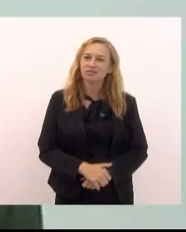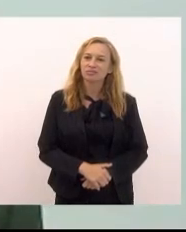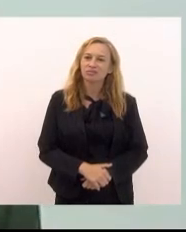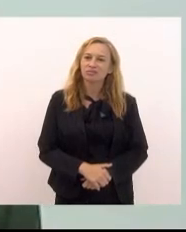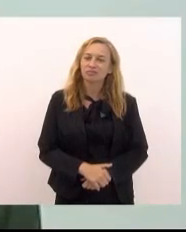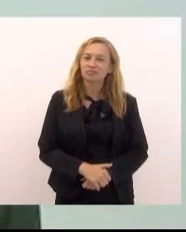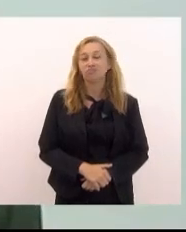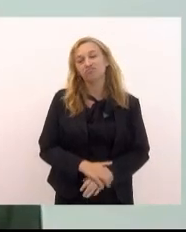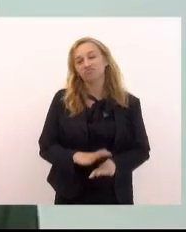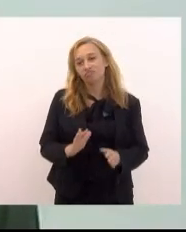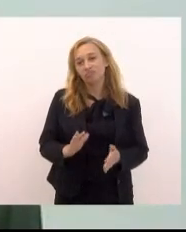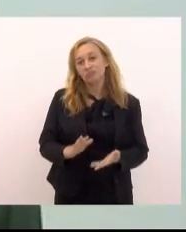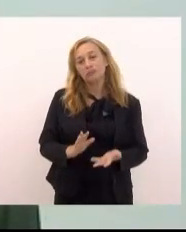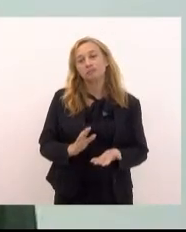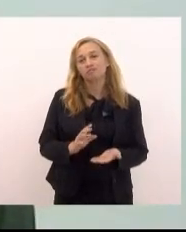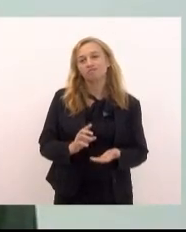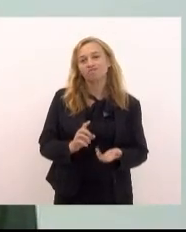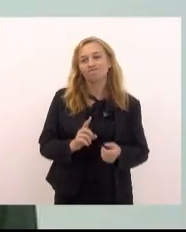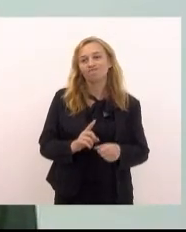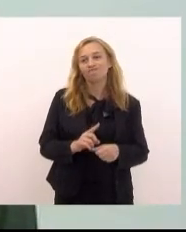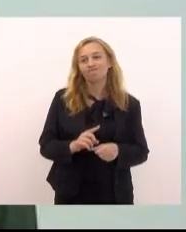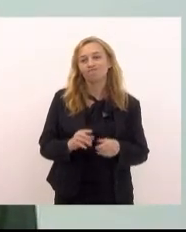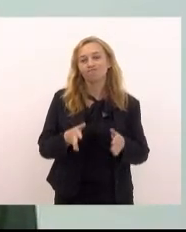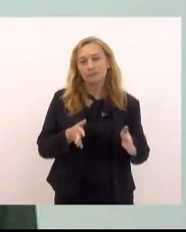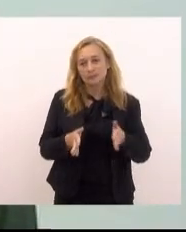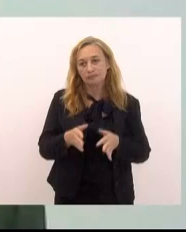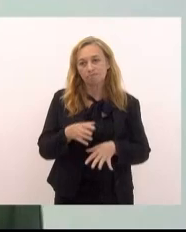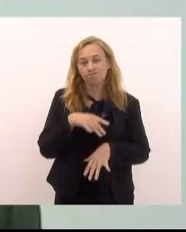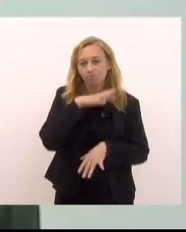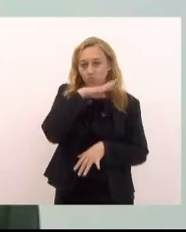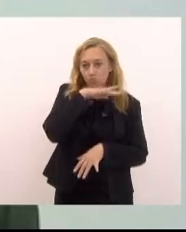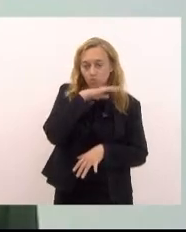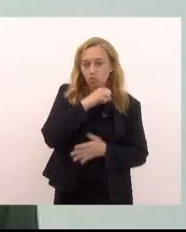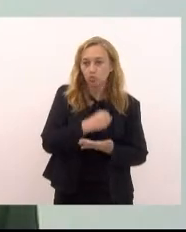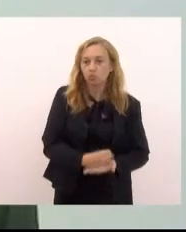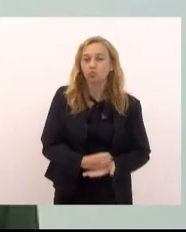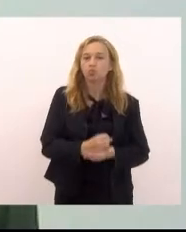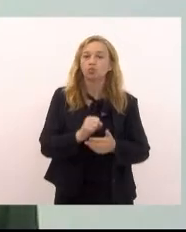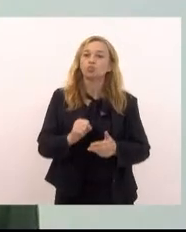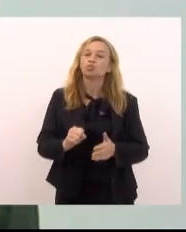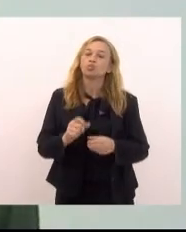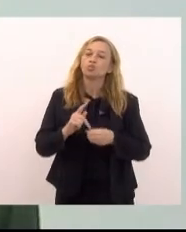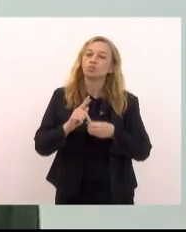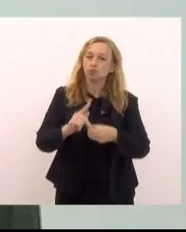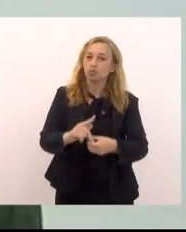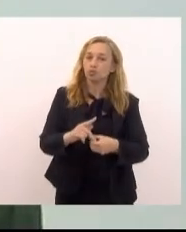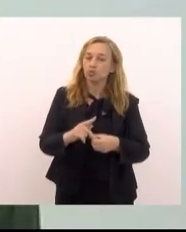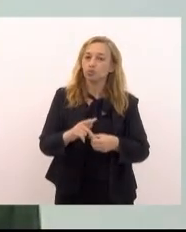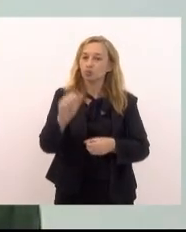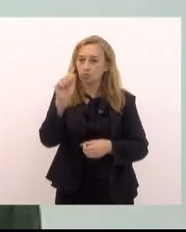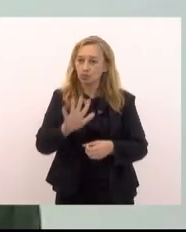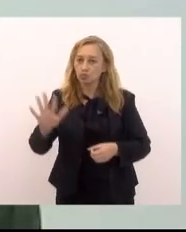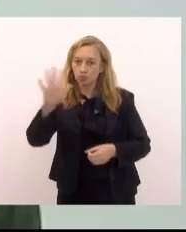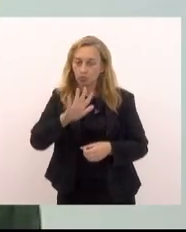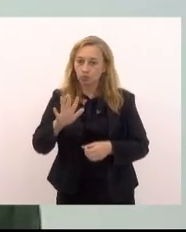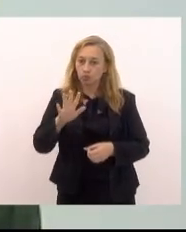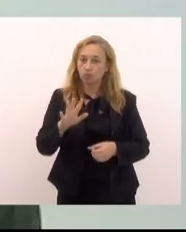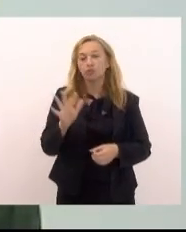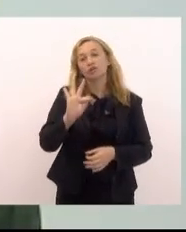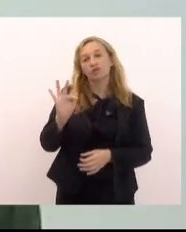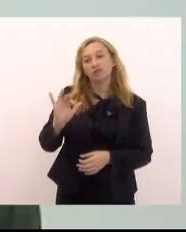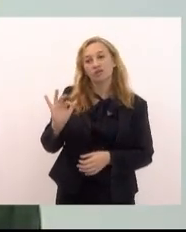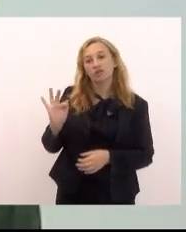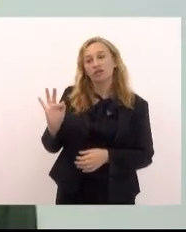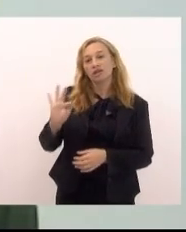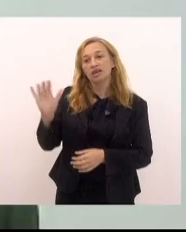bastante ruins, pesados, feitos pela Procuradoria-Geral da Fazenda Nacional, como